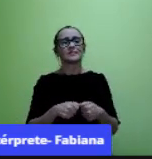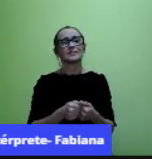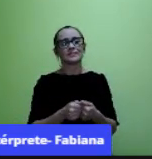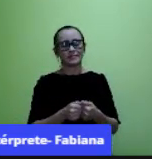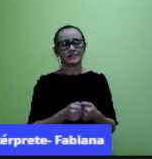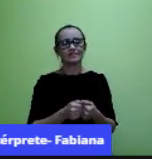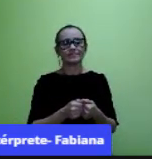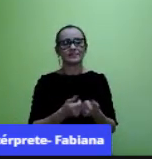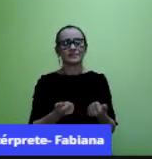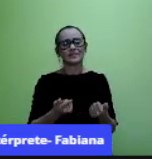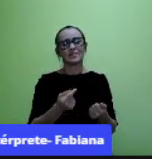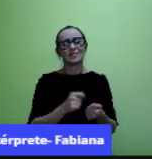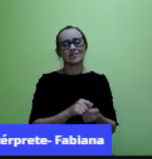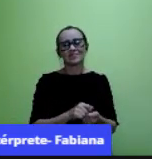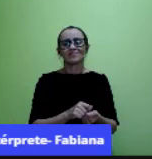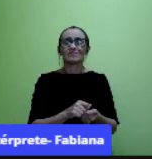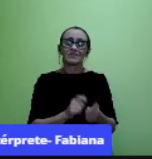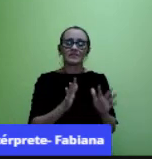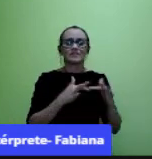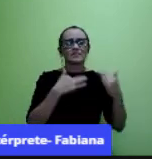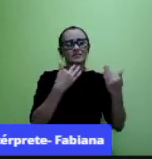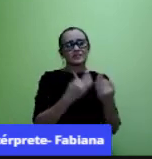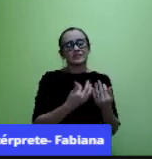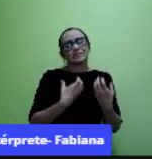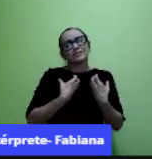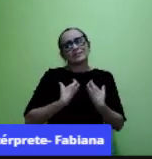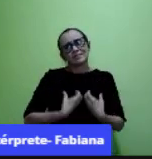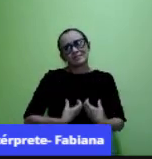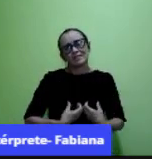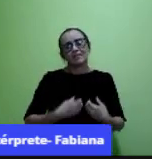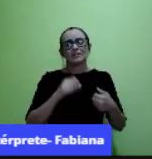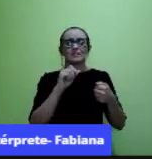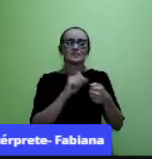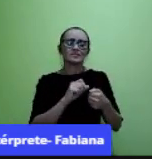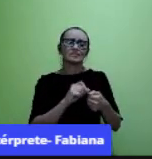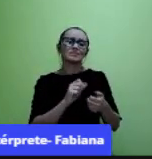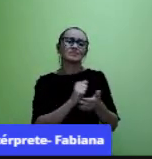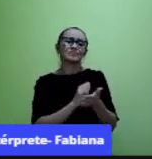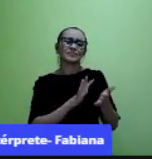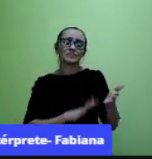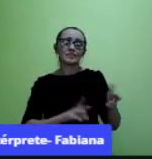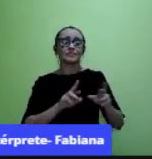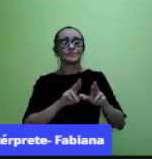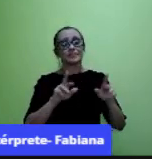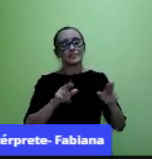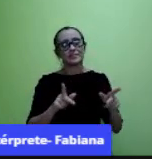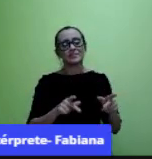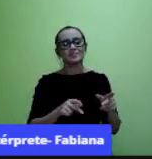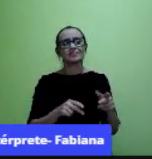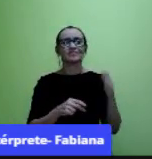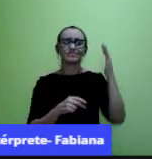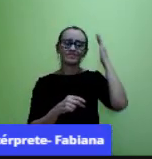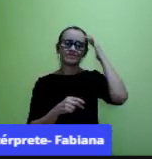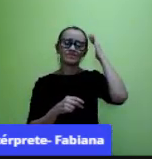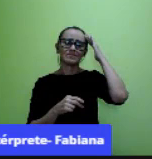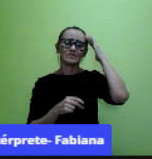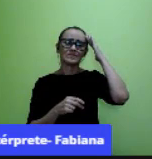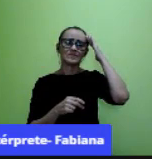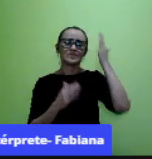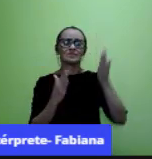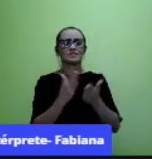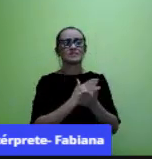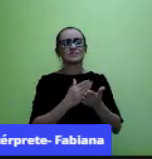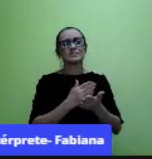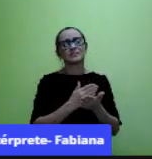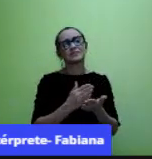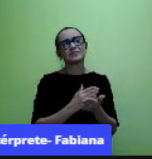esse pai não ficar tão cansado, ter que fazer outra atividade, né? A gente sabe que às vezes tem pai que, para ele é